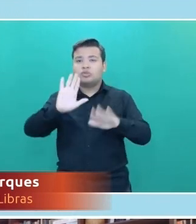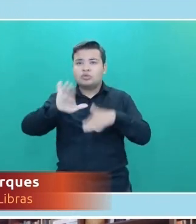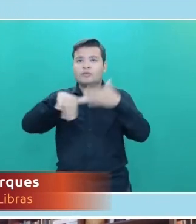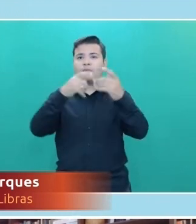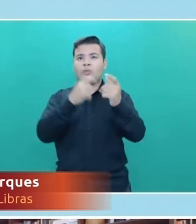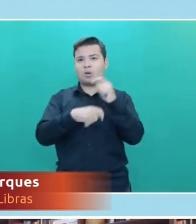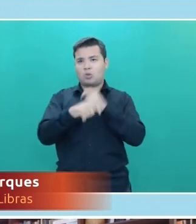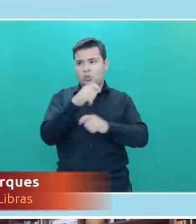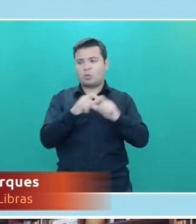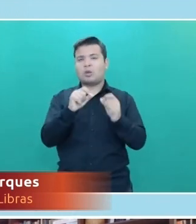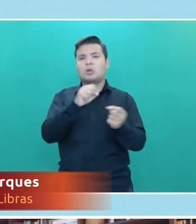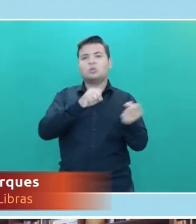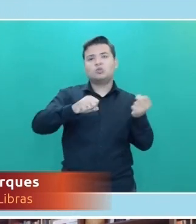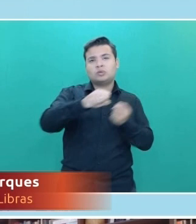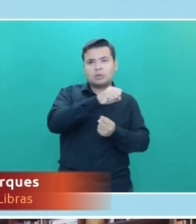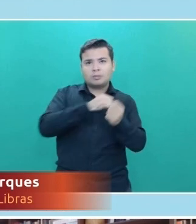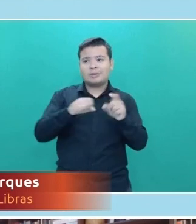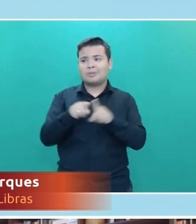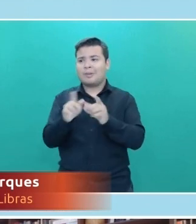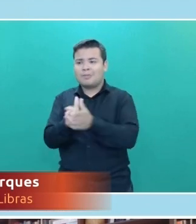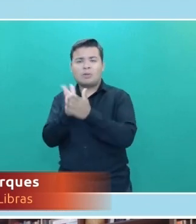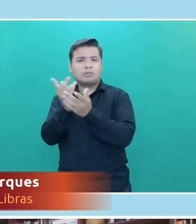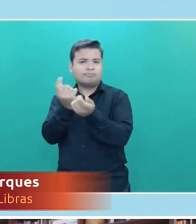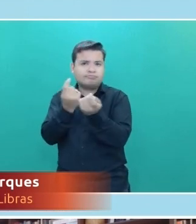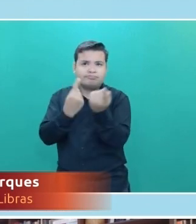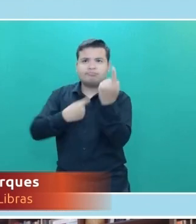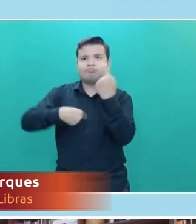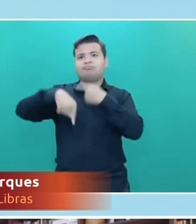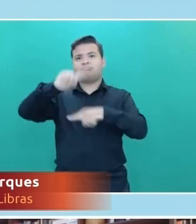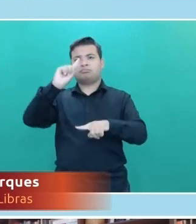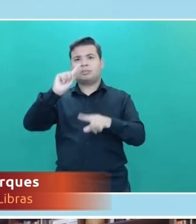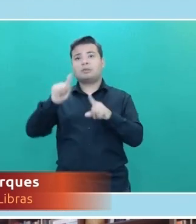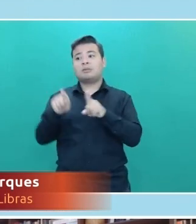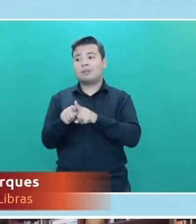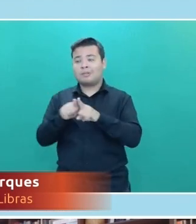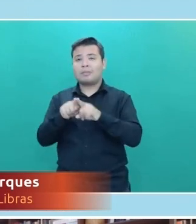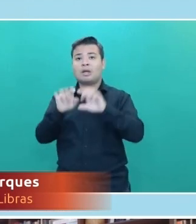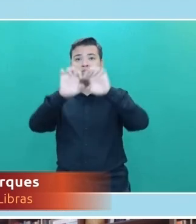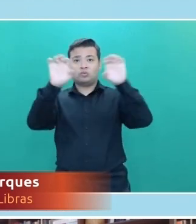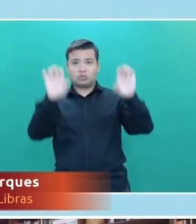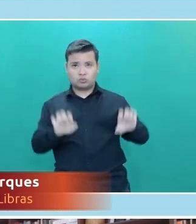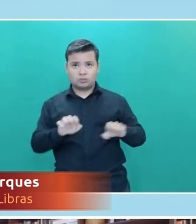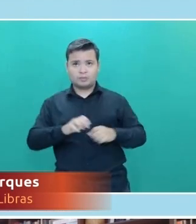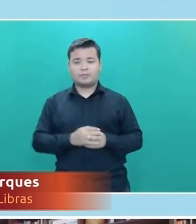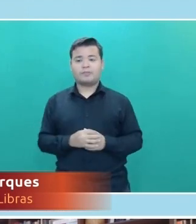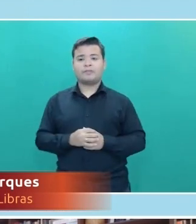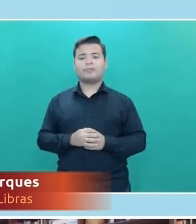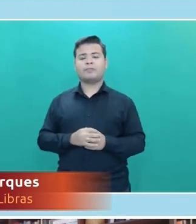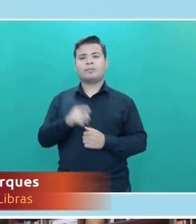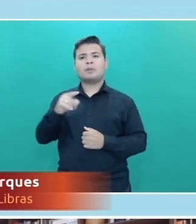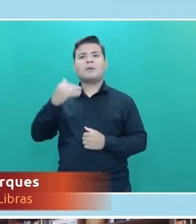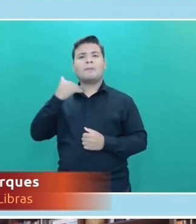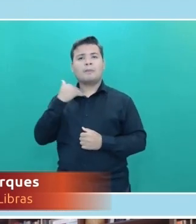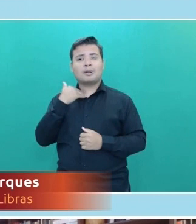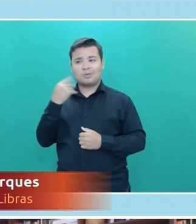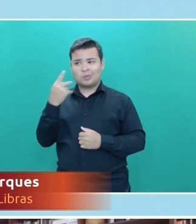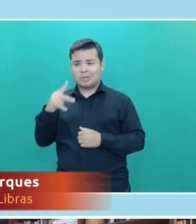sustentabilidade, superação da pobreza e incremento da infraestrutura. Então, é um banco que tem no portfólio de